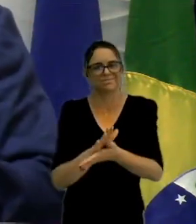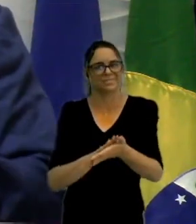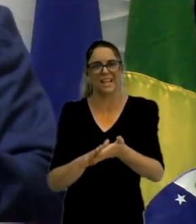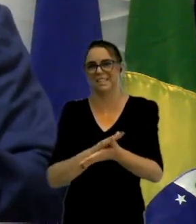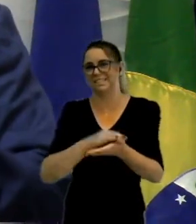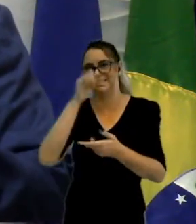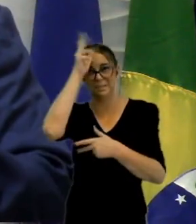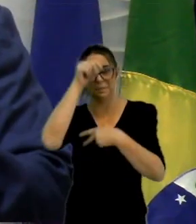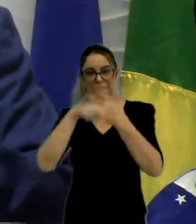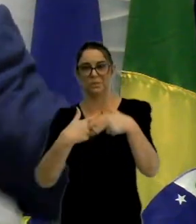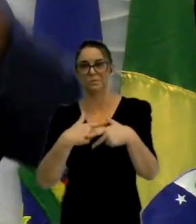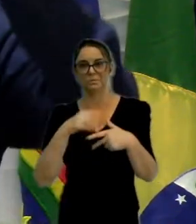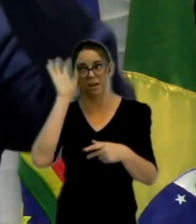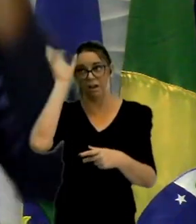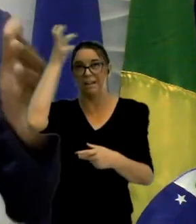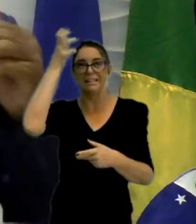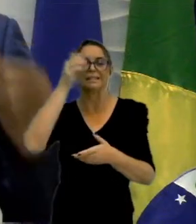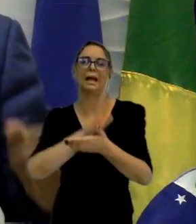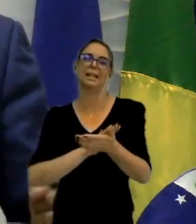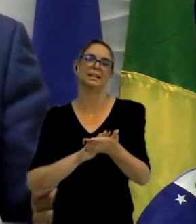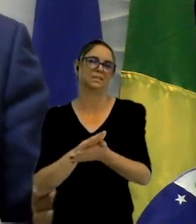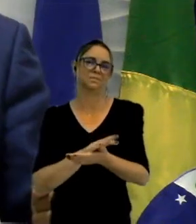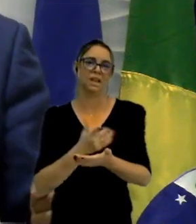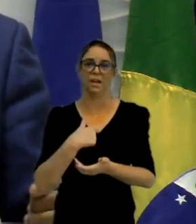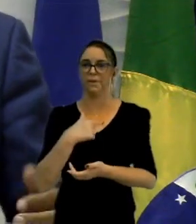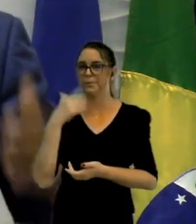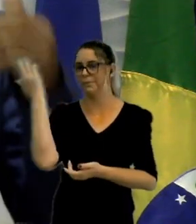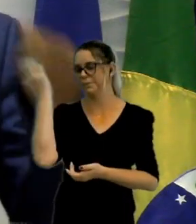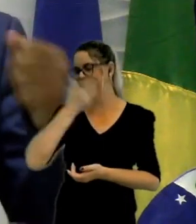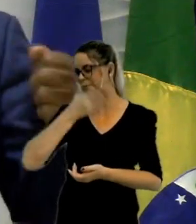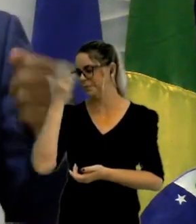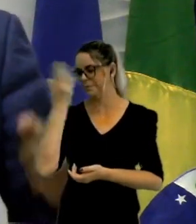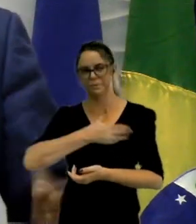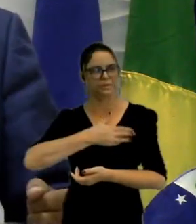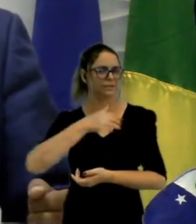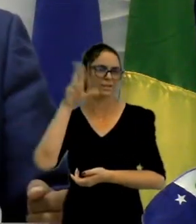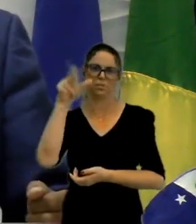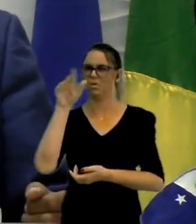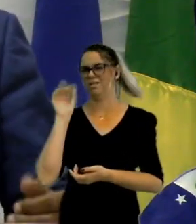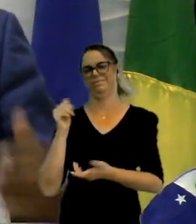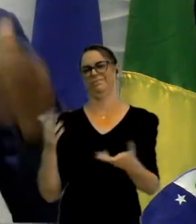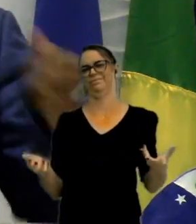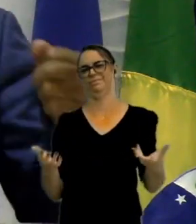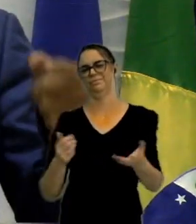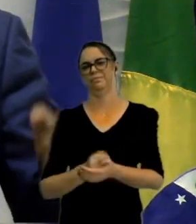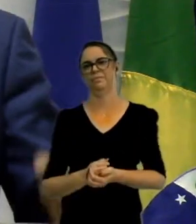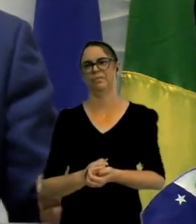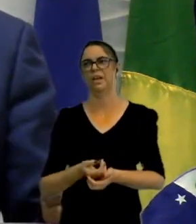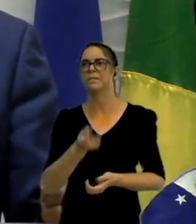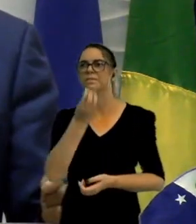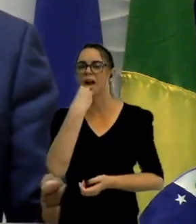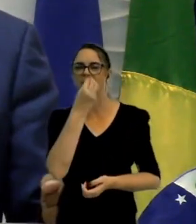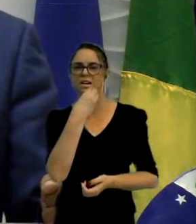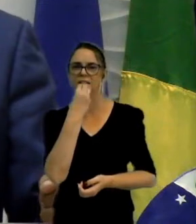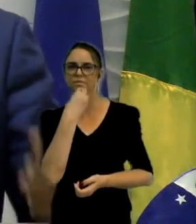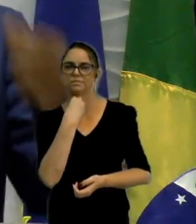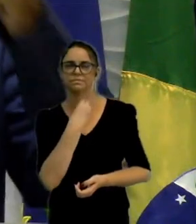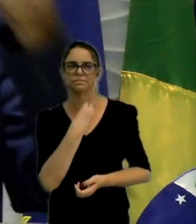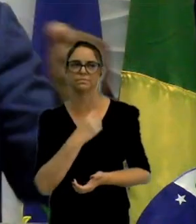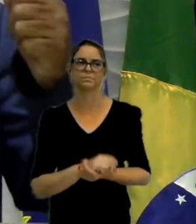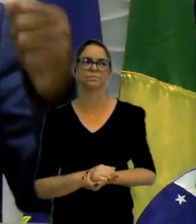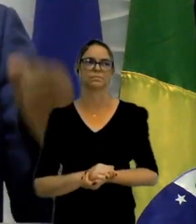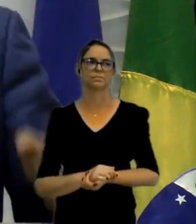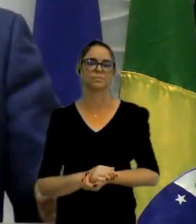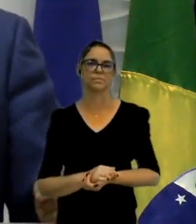Una foi resolvido. Eu nunca vi uma representante tão fraca, tão